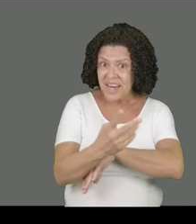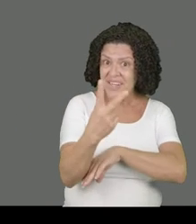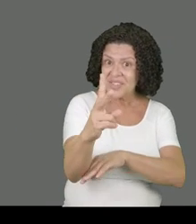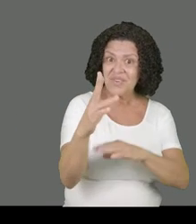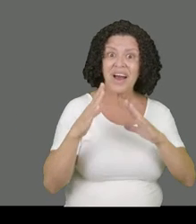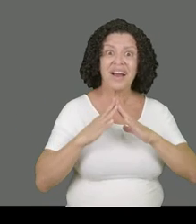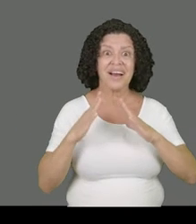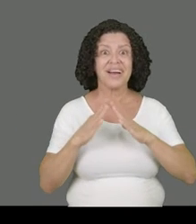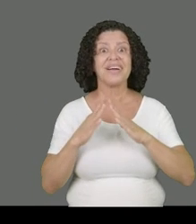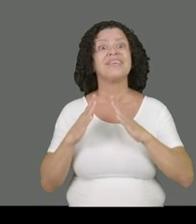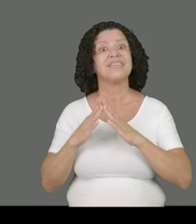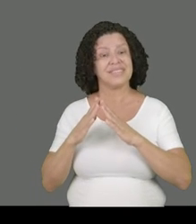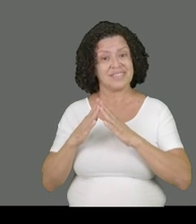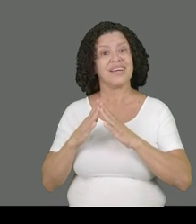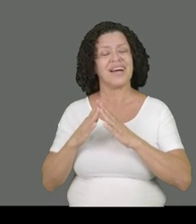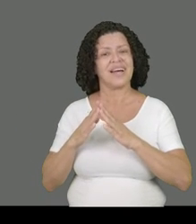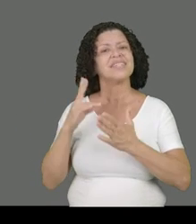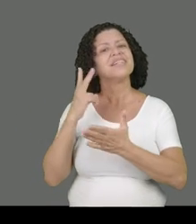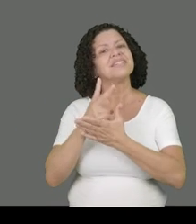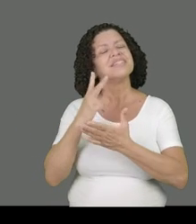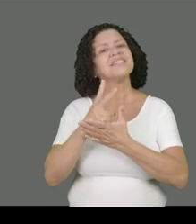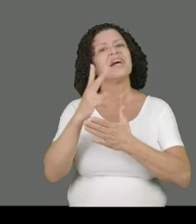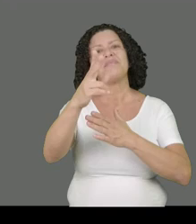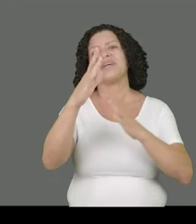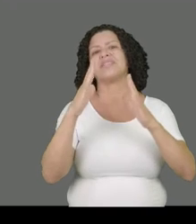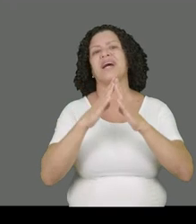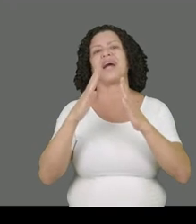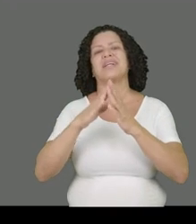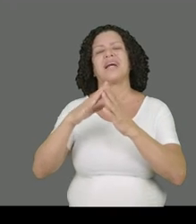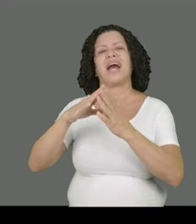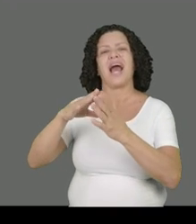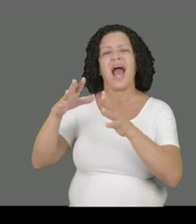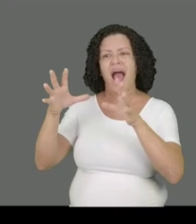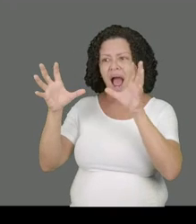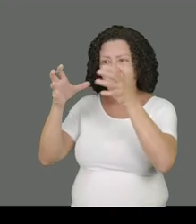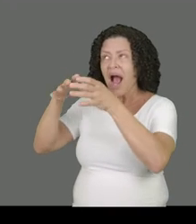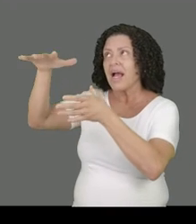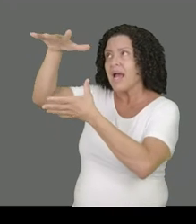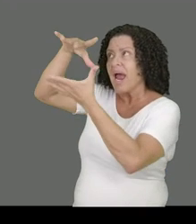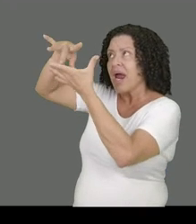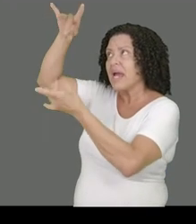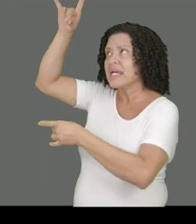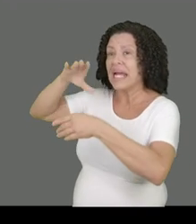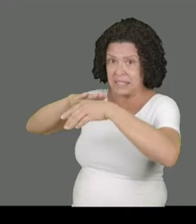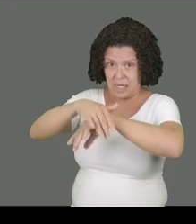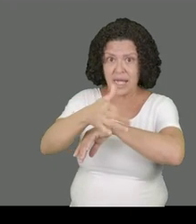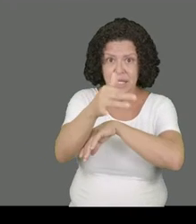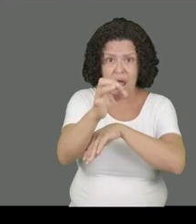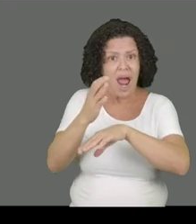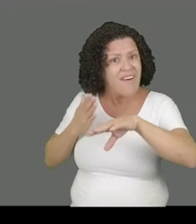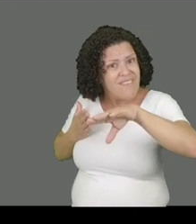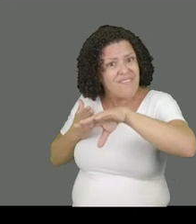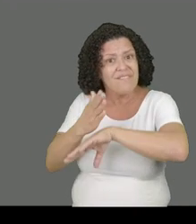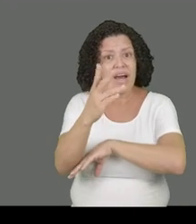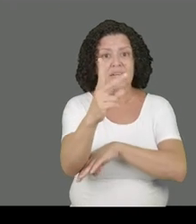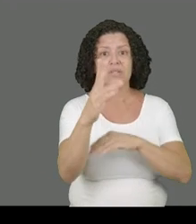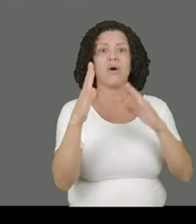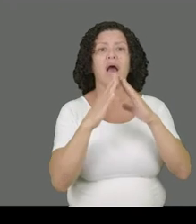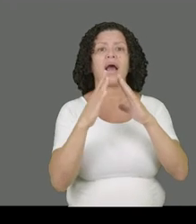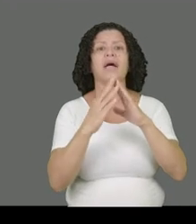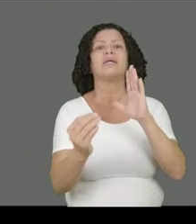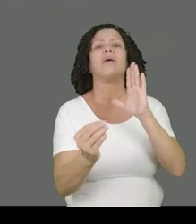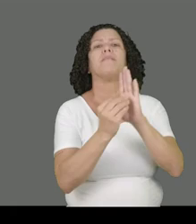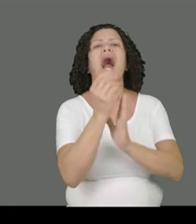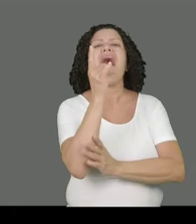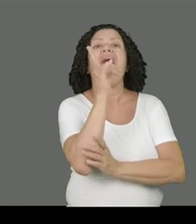aos nossos lares, eles estão atentos. A nossa casa, a equipe espiritual, toda quarta-feira, 10 horas da noite, vai